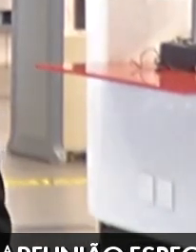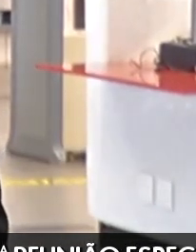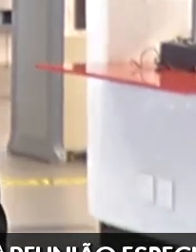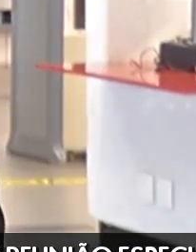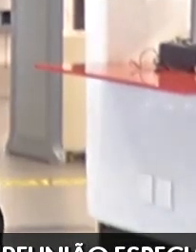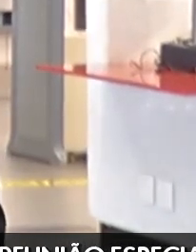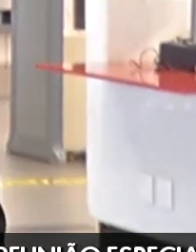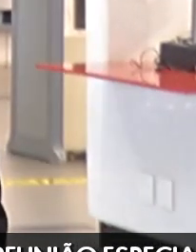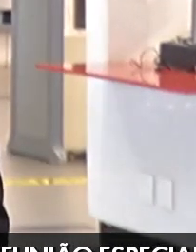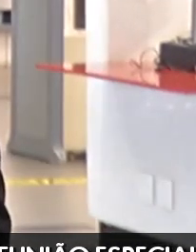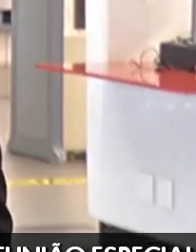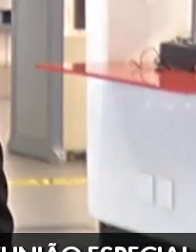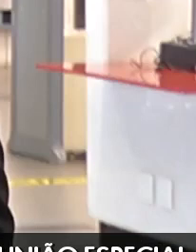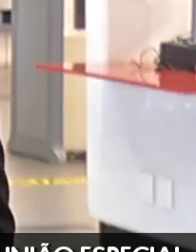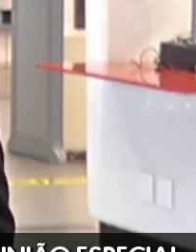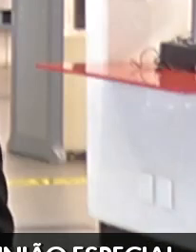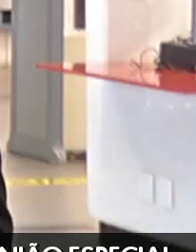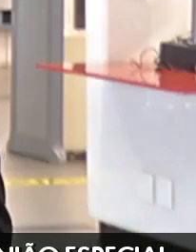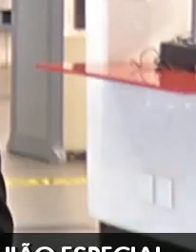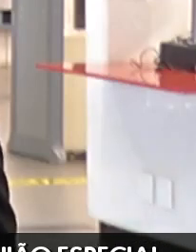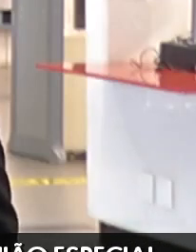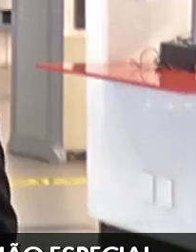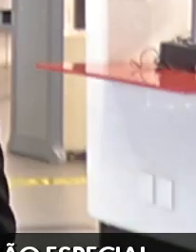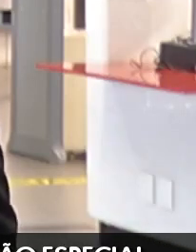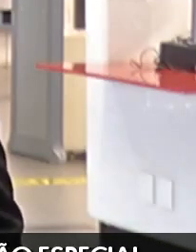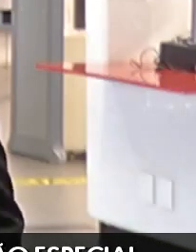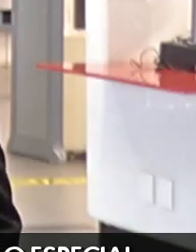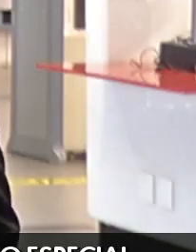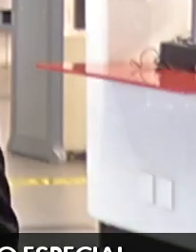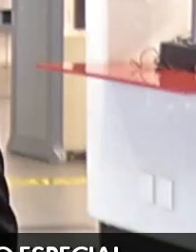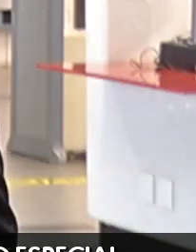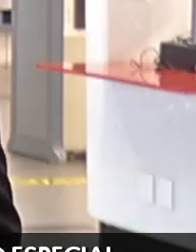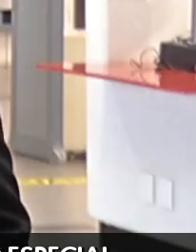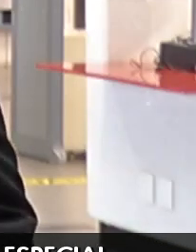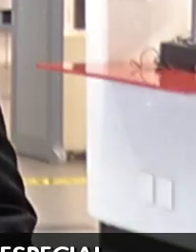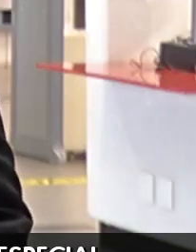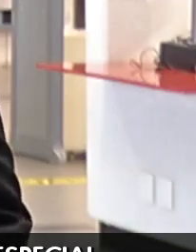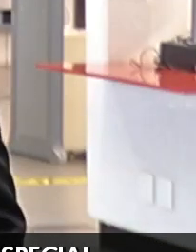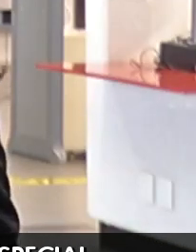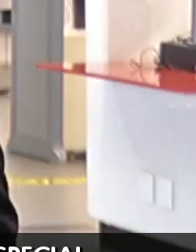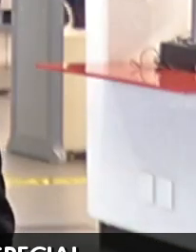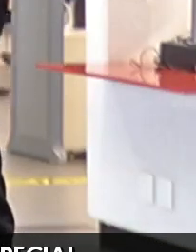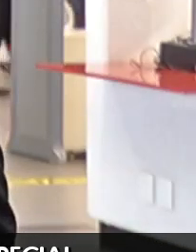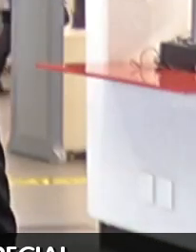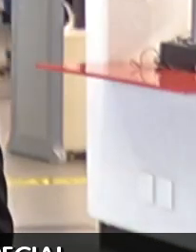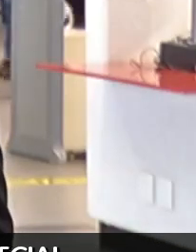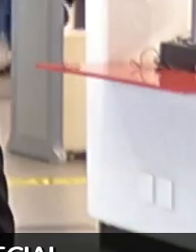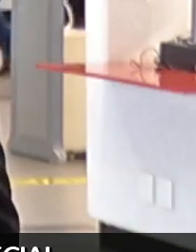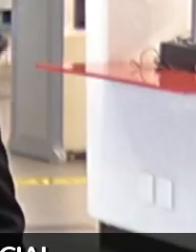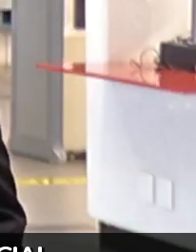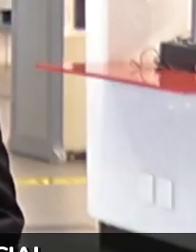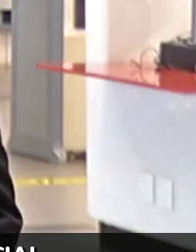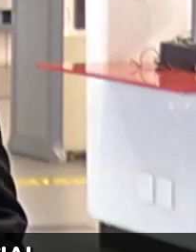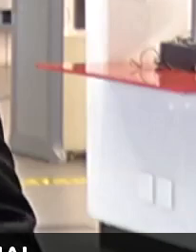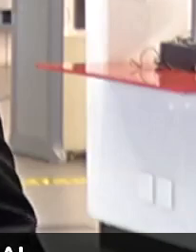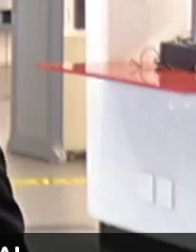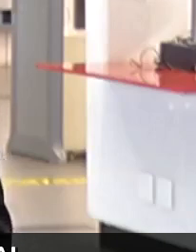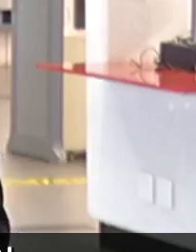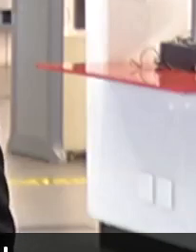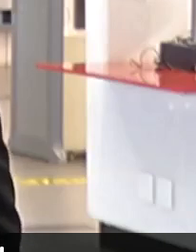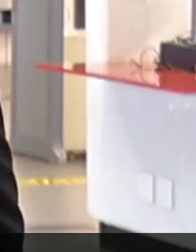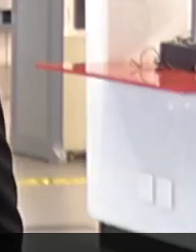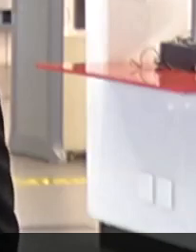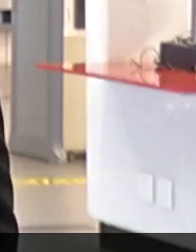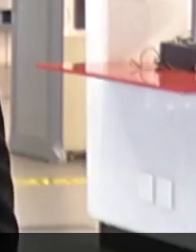2:10 e acaba de começar então mais uma etapa da programação do seminário Reforma da Previdência do Estado de Minas Gerais. Expectativa